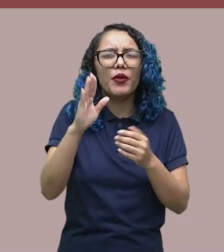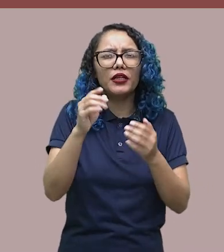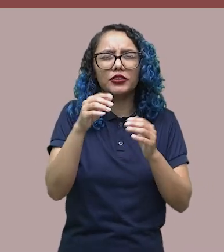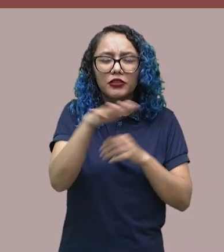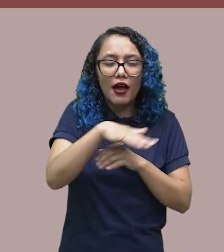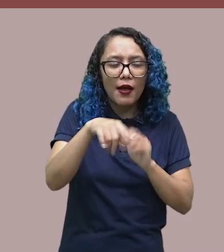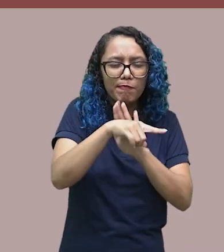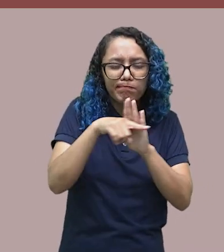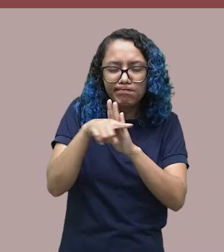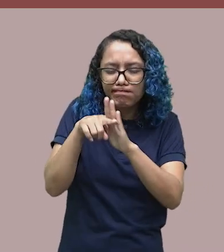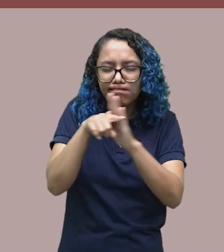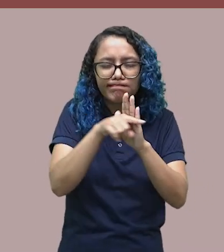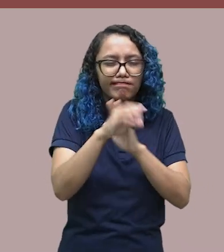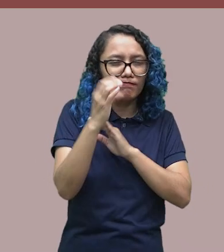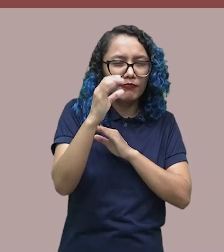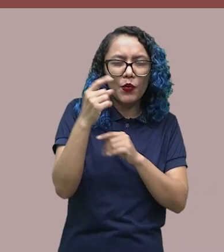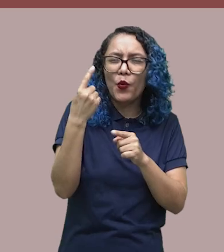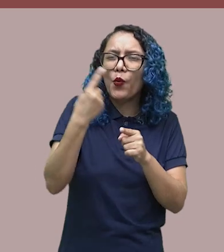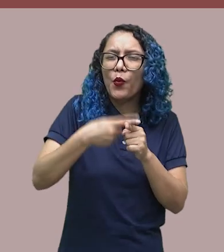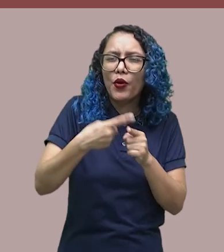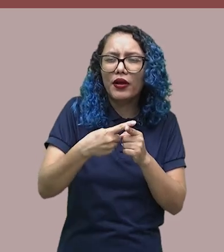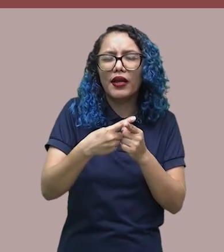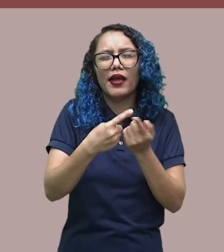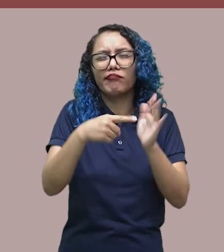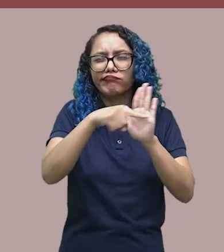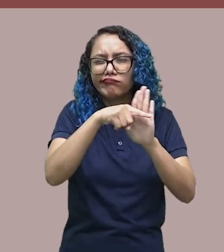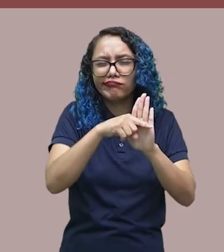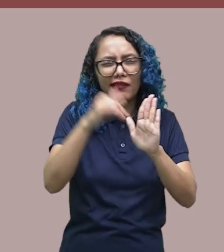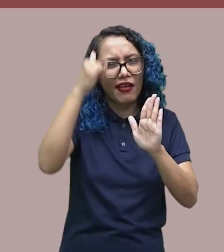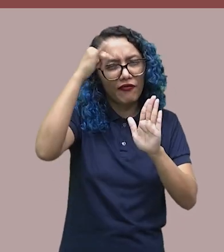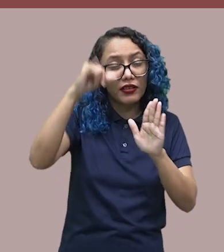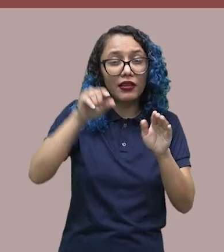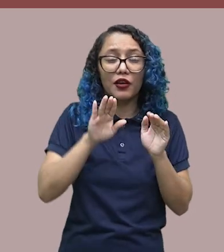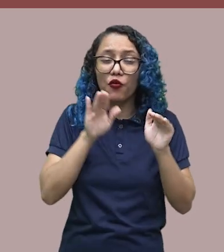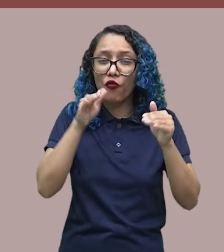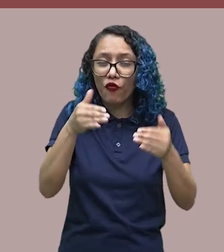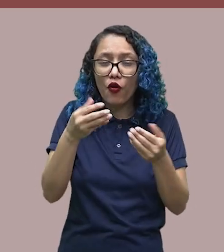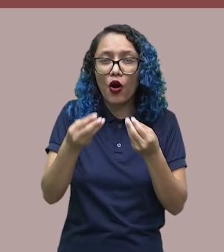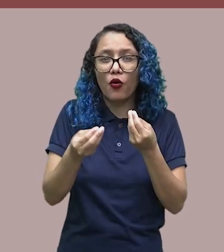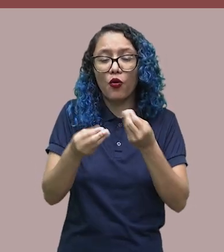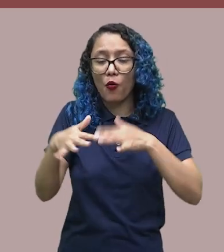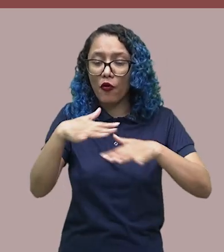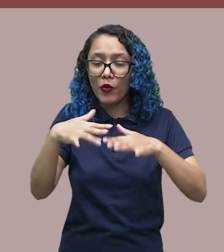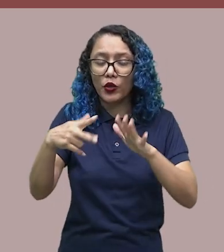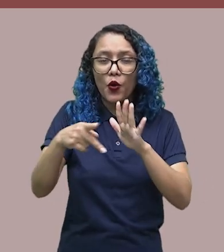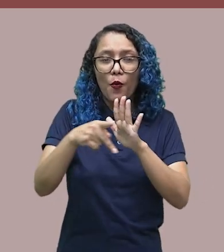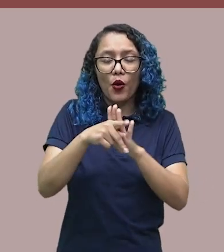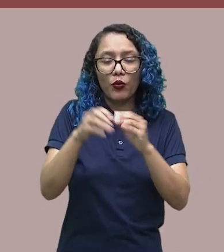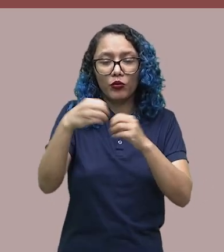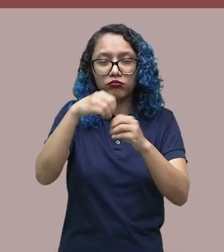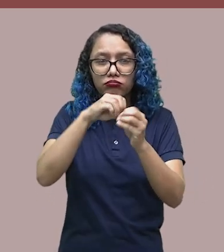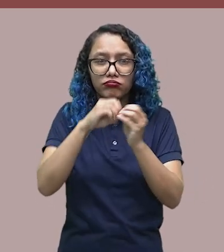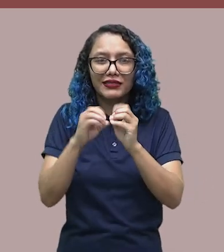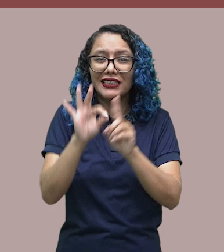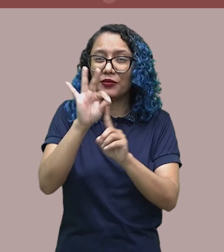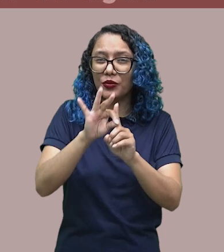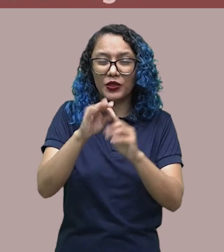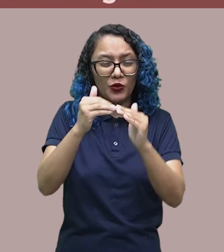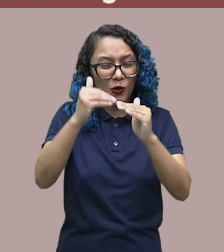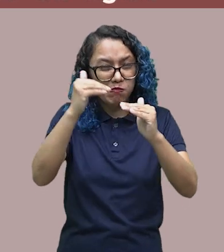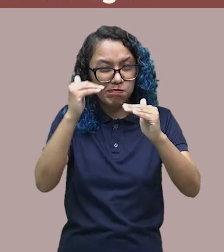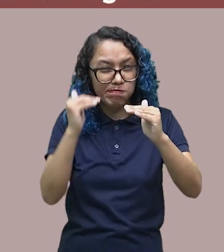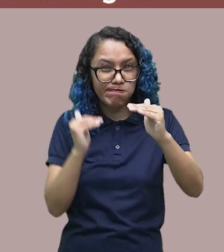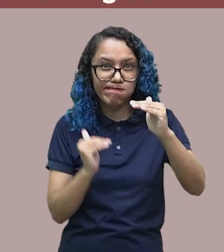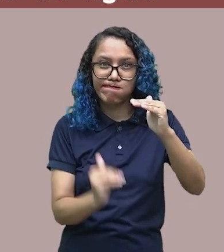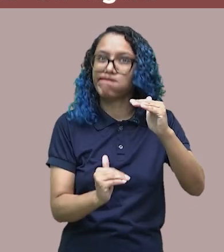pesquisas científicas, pois evita valores negativos e se baseia no comportamento das partículas a temperaturas extremamente